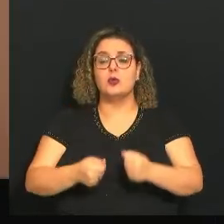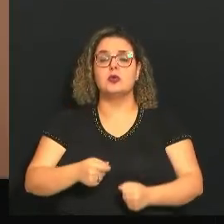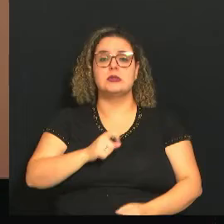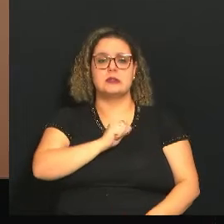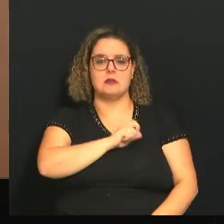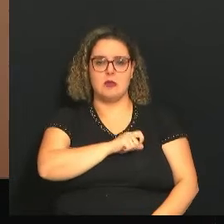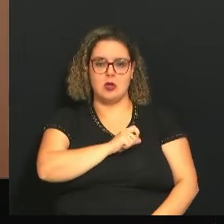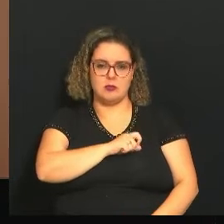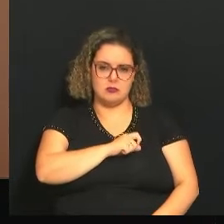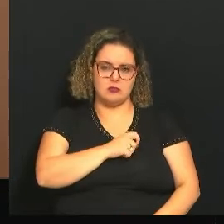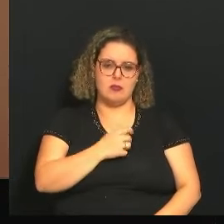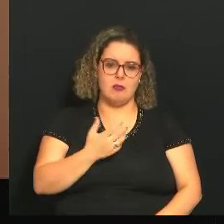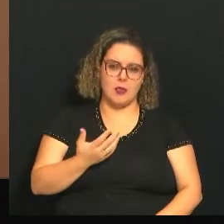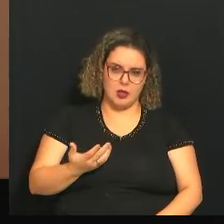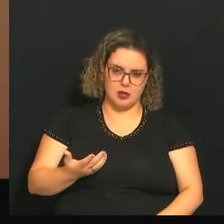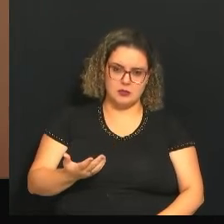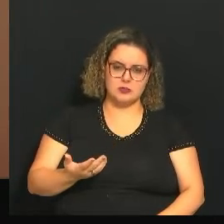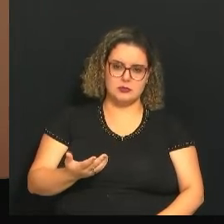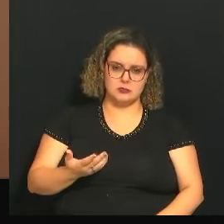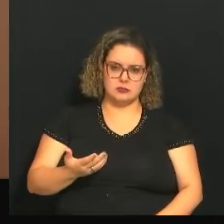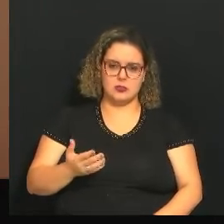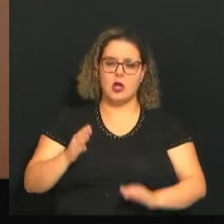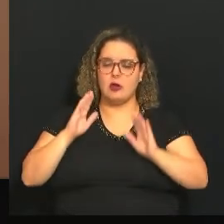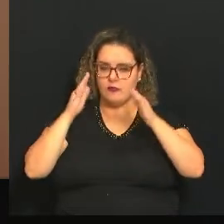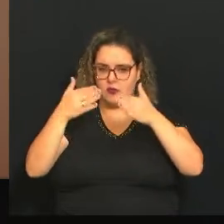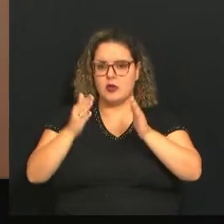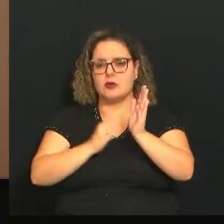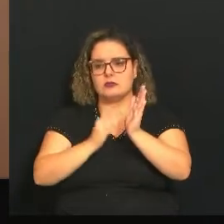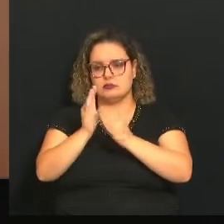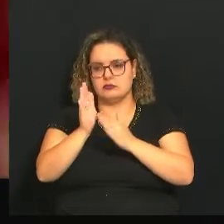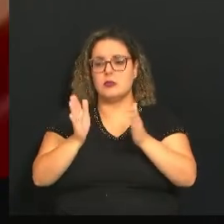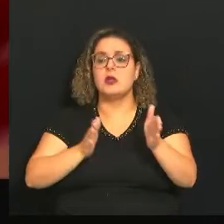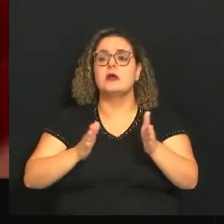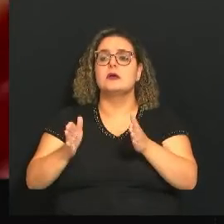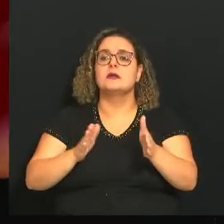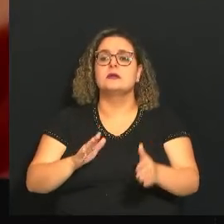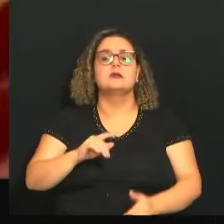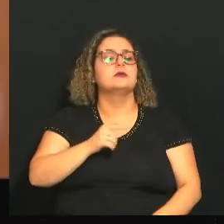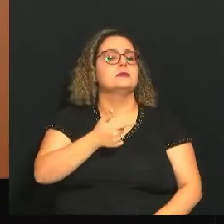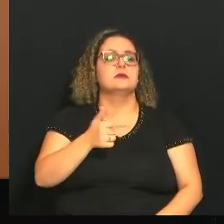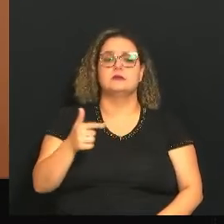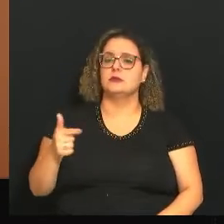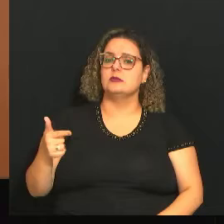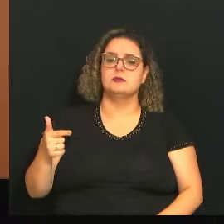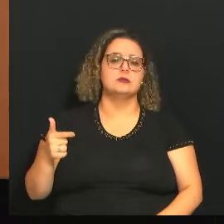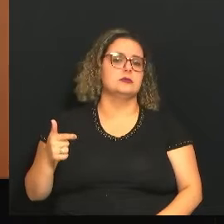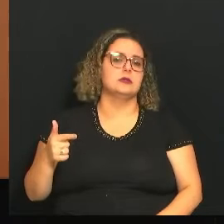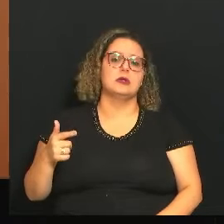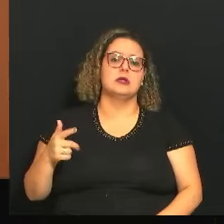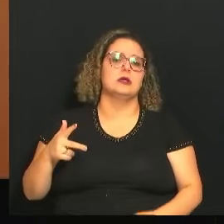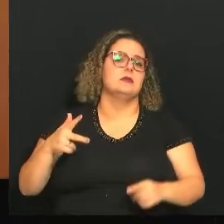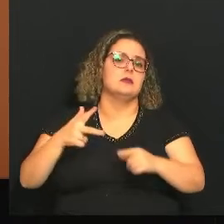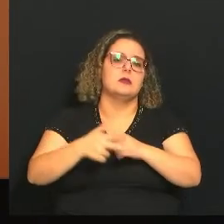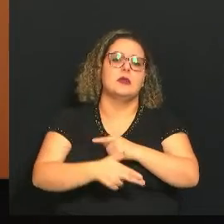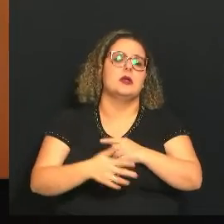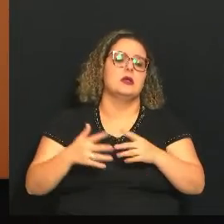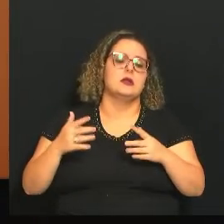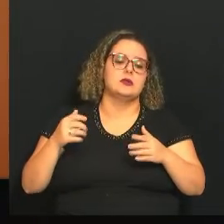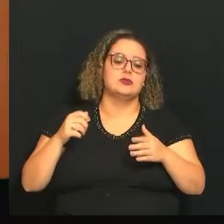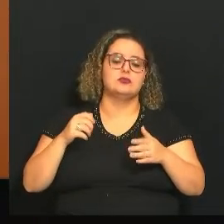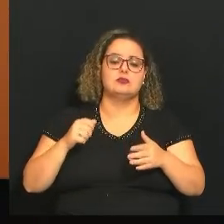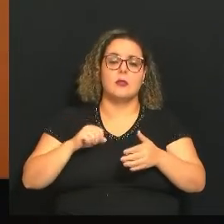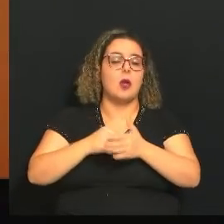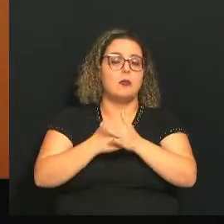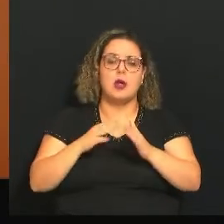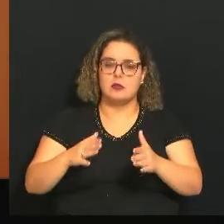estão tratando os servidores públicos agora nesse período. E não há impedimento legal agora. Poderia ter sido feito